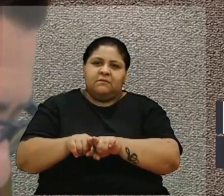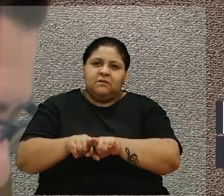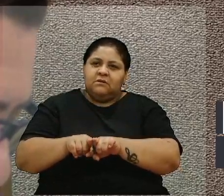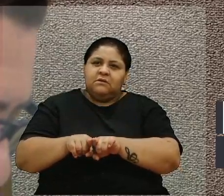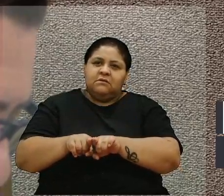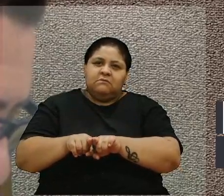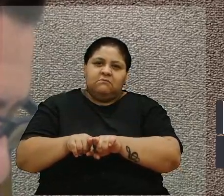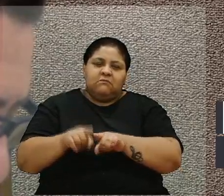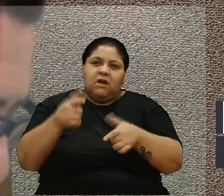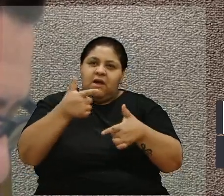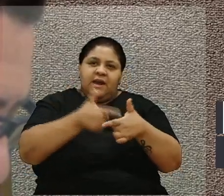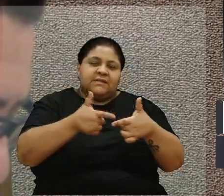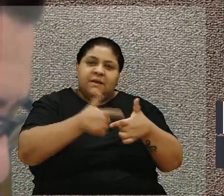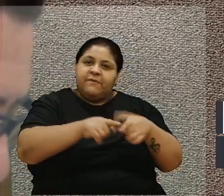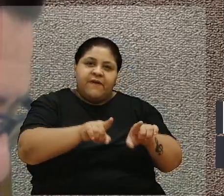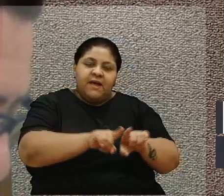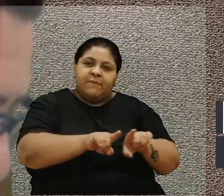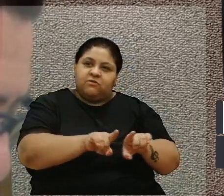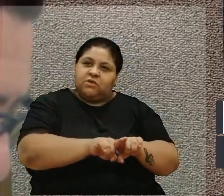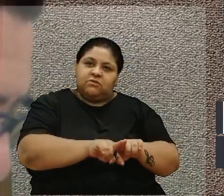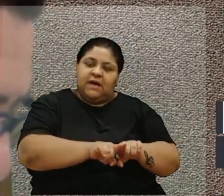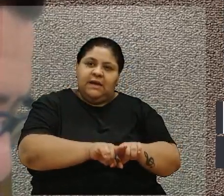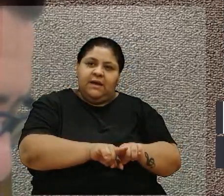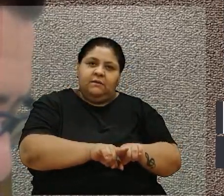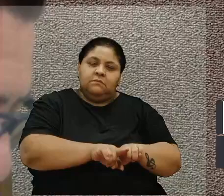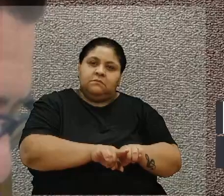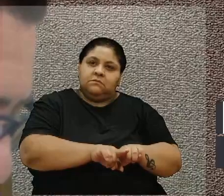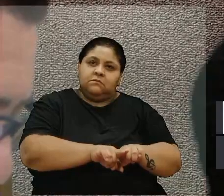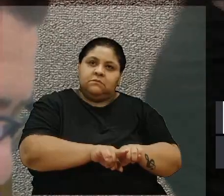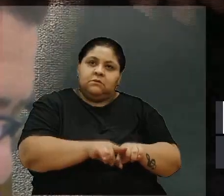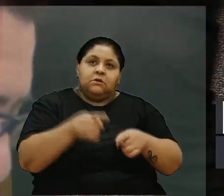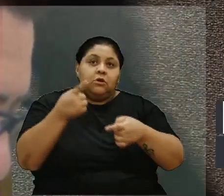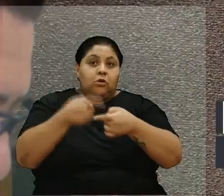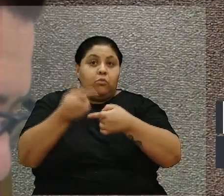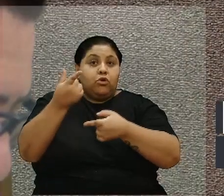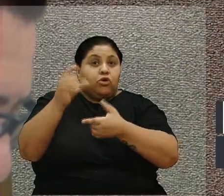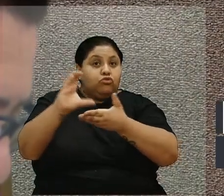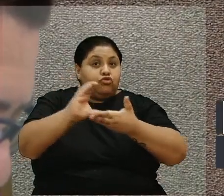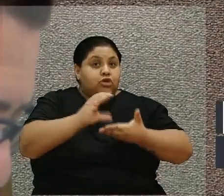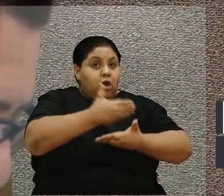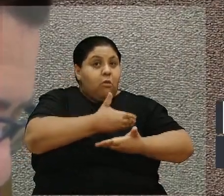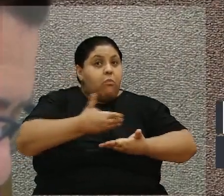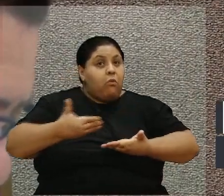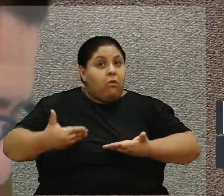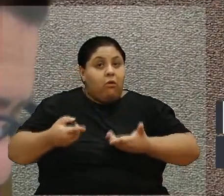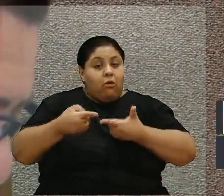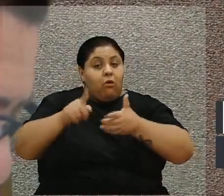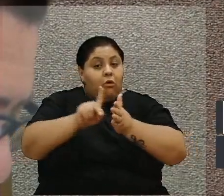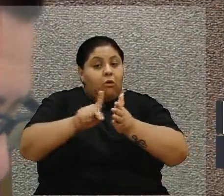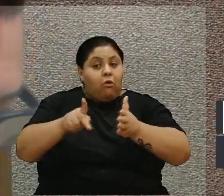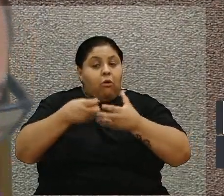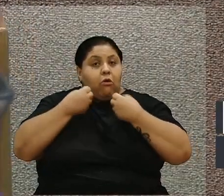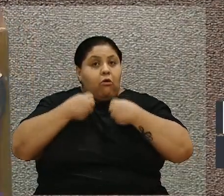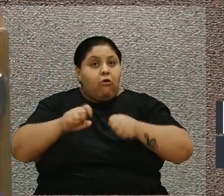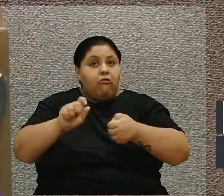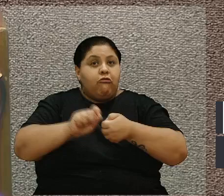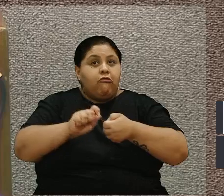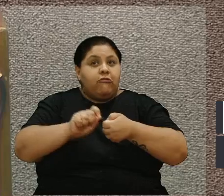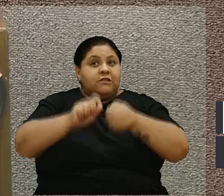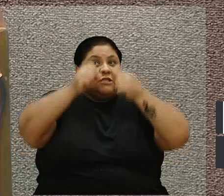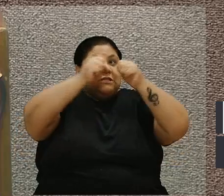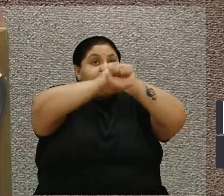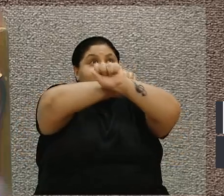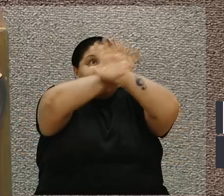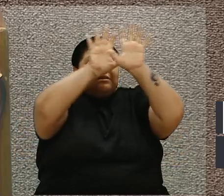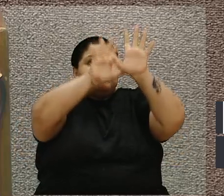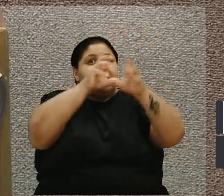uma situação que tem que se prestar atenção, vereador, porque o recurso é público e aí a própria secretaria vai ter que fazer essa prestação de contas